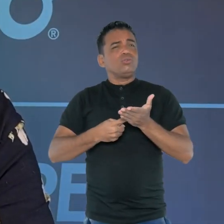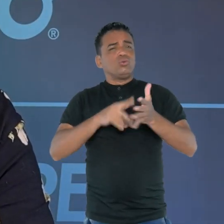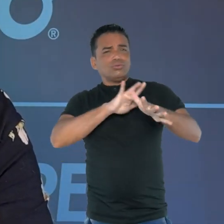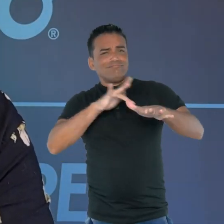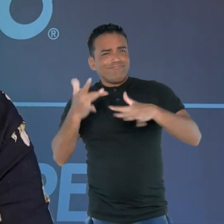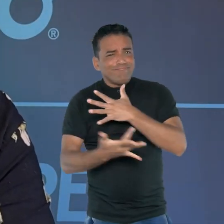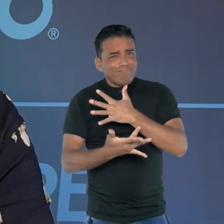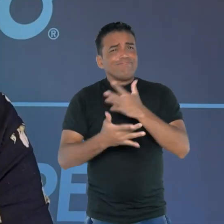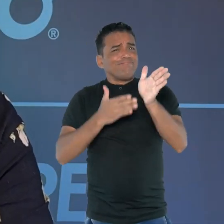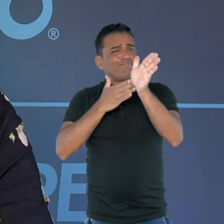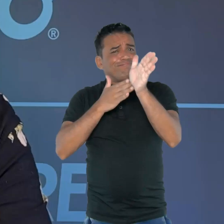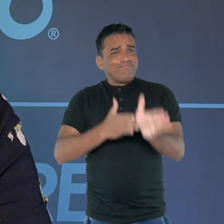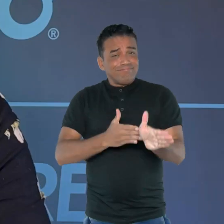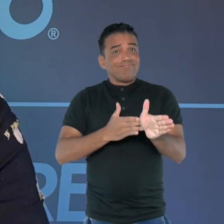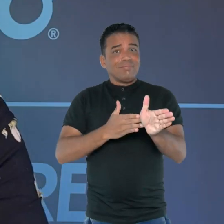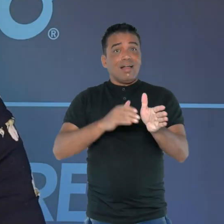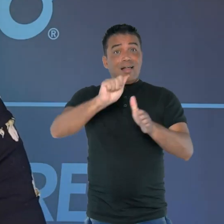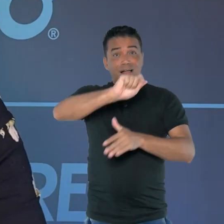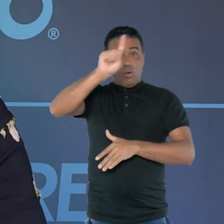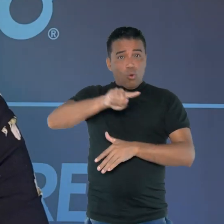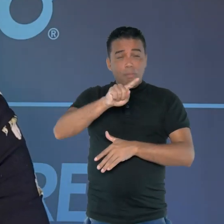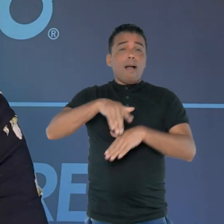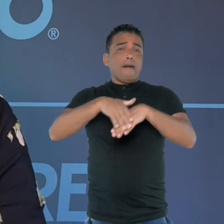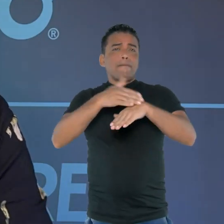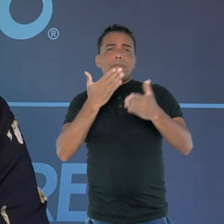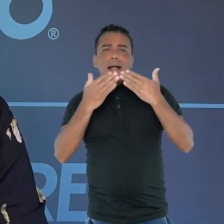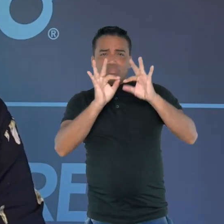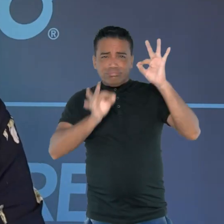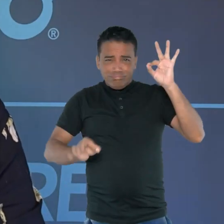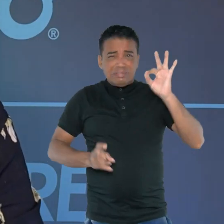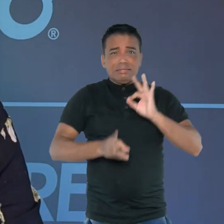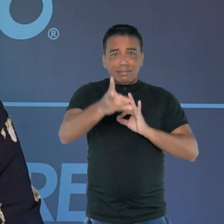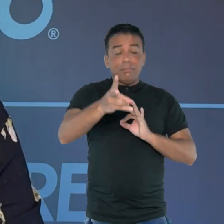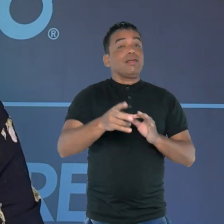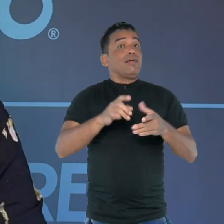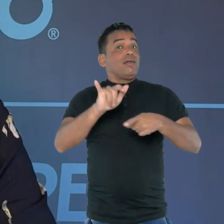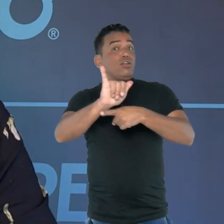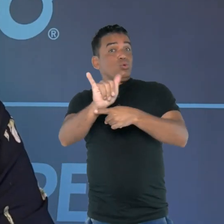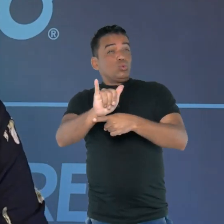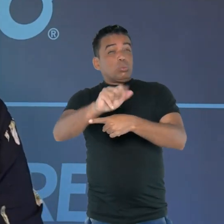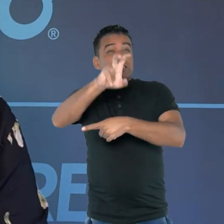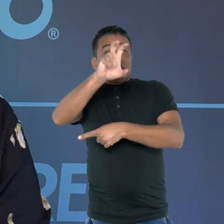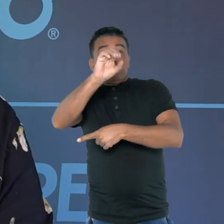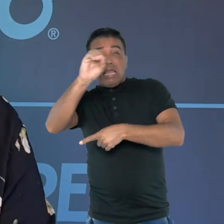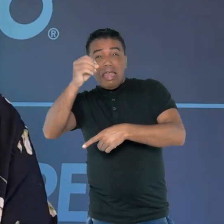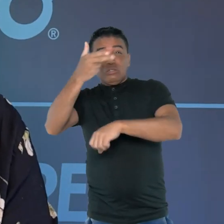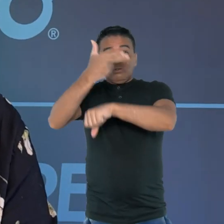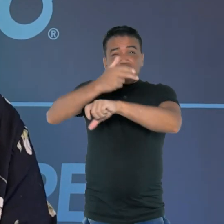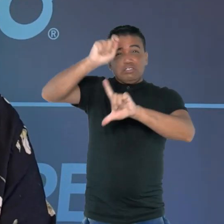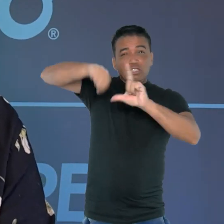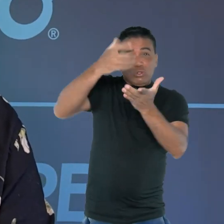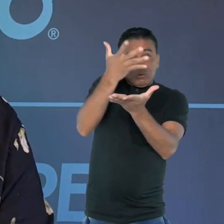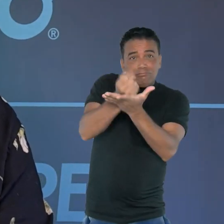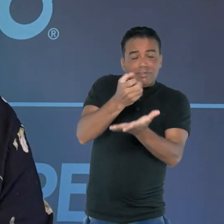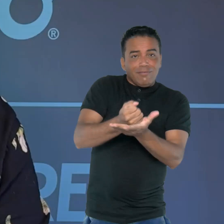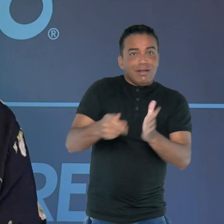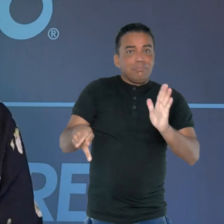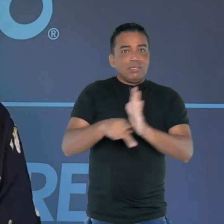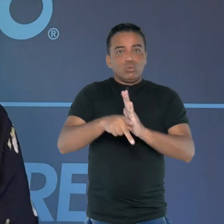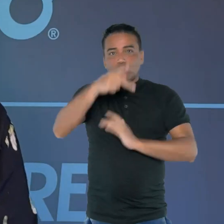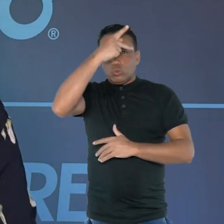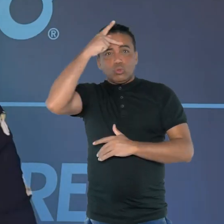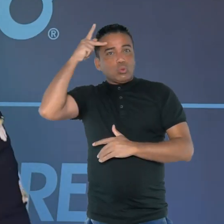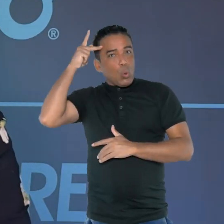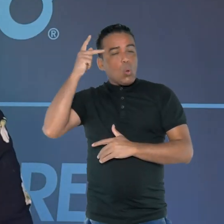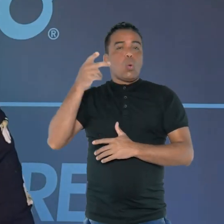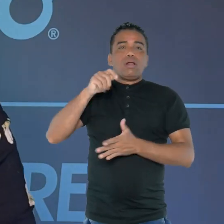nas nossas redes sociais, no @Sempre um Papo, e conferir aqui no nosso canal do YouTube mais de 500 programas gravados com escritores do